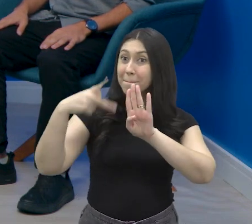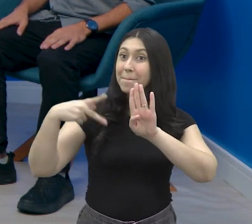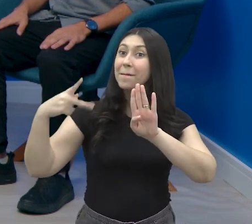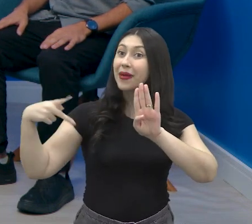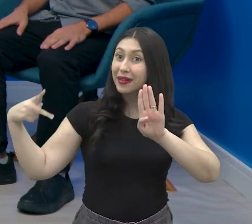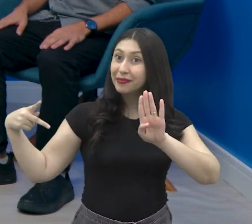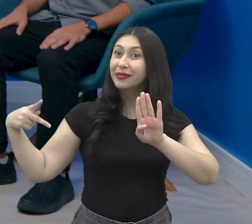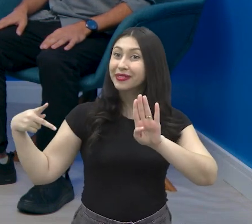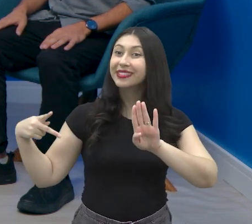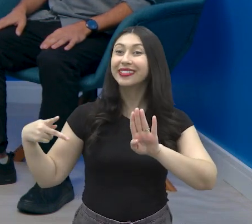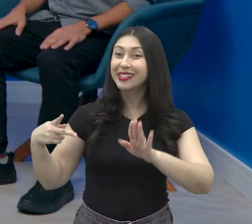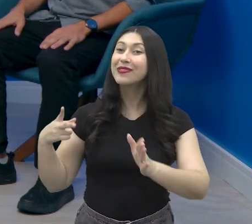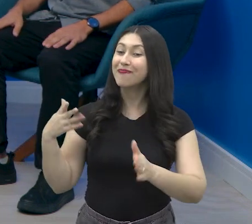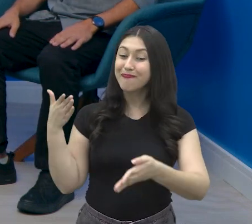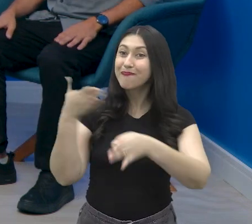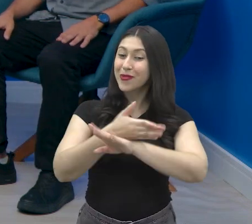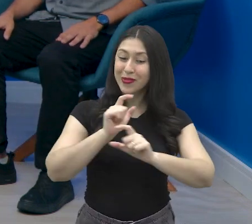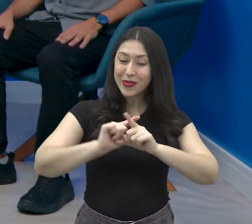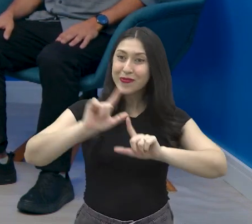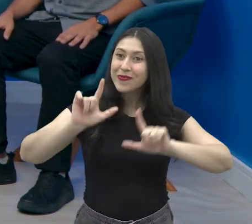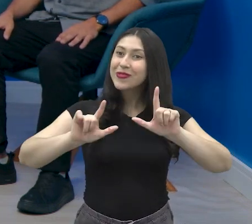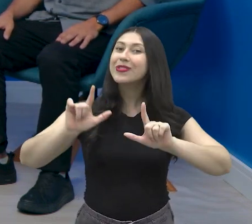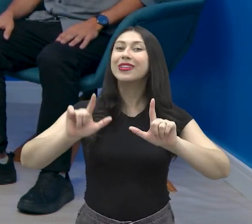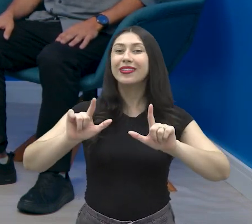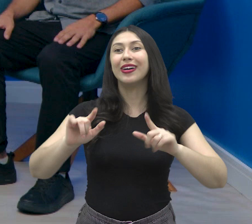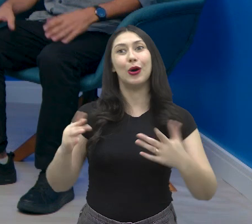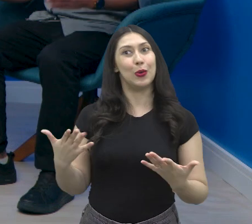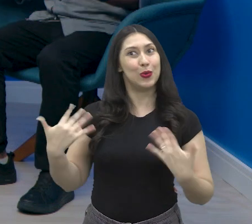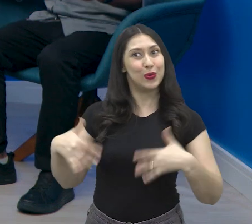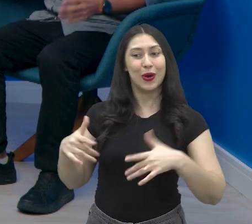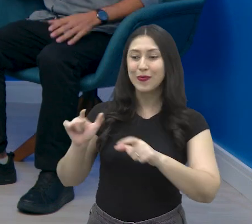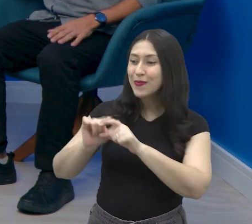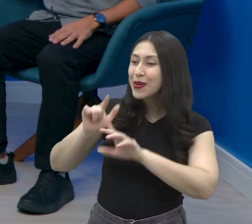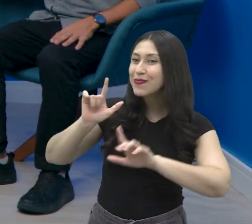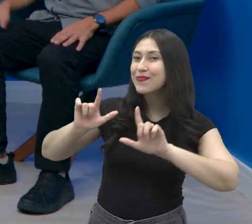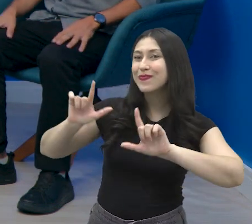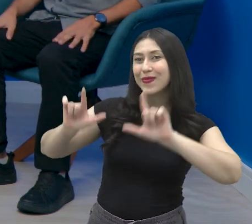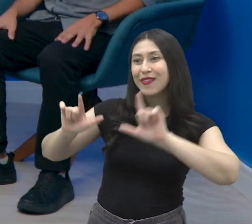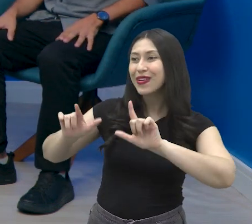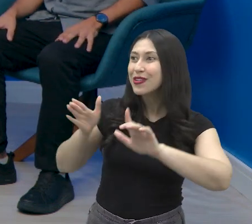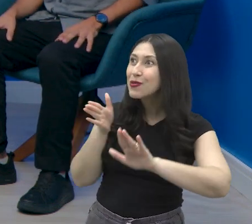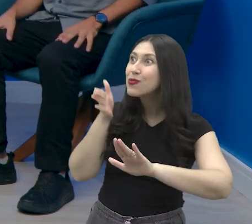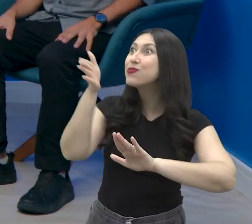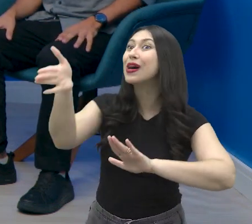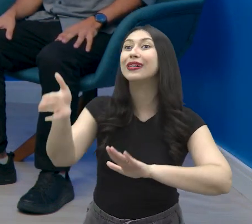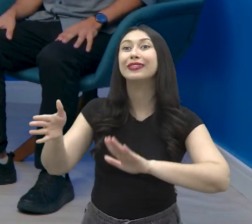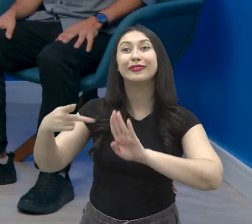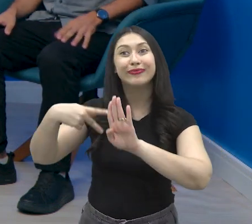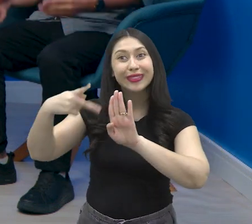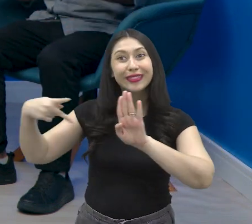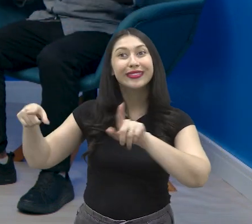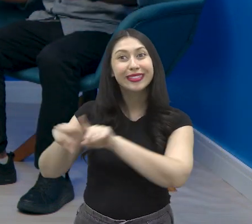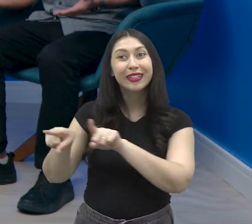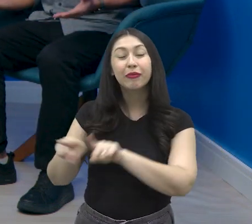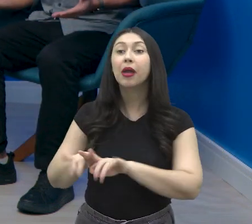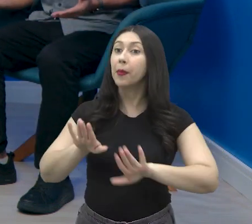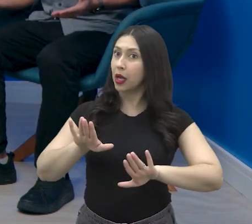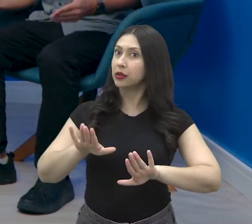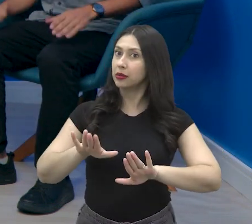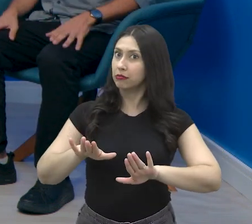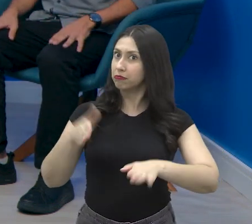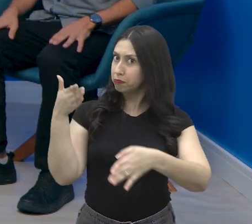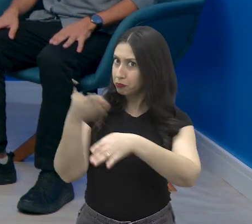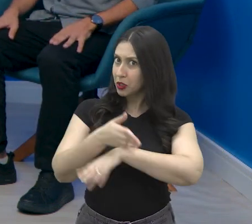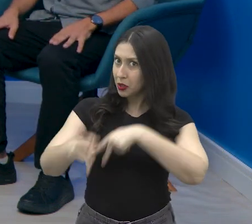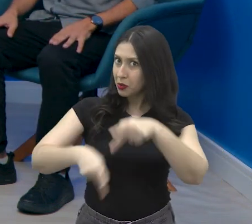Paraibuna, um morador de Paraibuna participando aqui da TV Câmara São José também, né, Nossa Matheus? TV chegando até Paraibuna, que bacana, hein? E tem mais